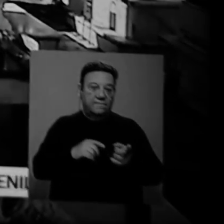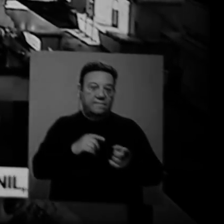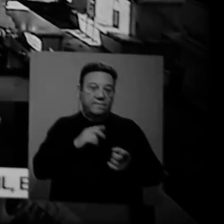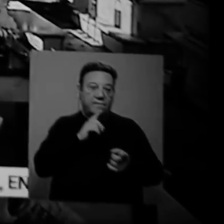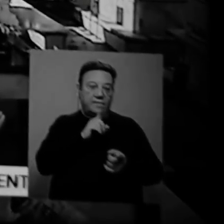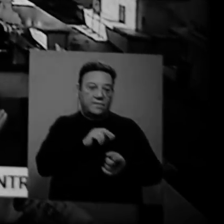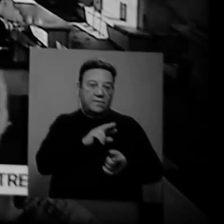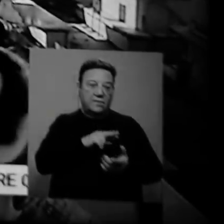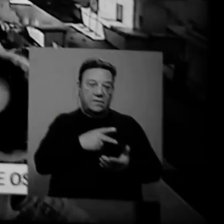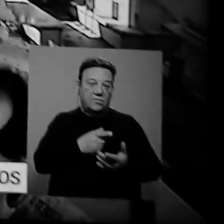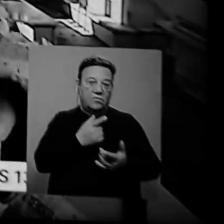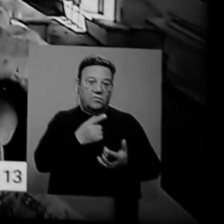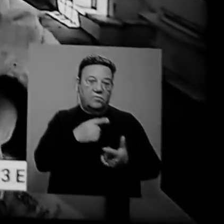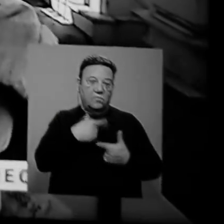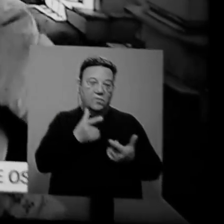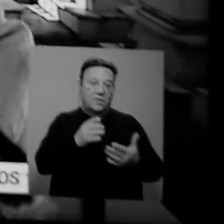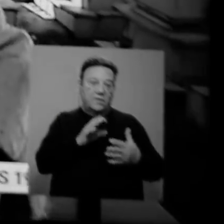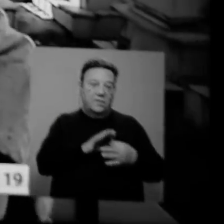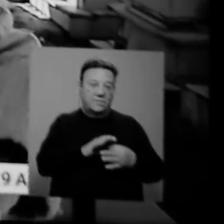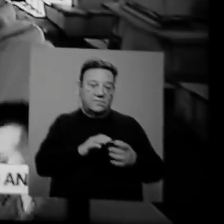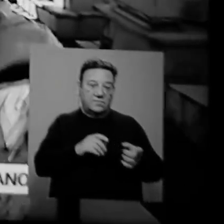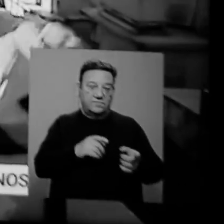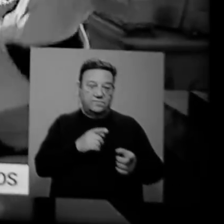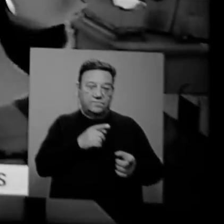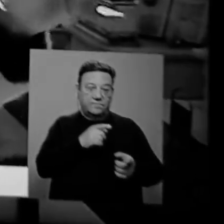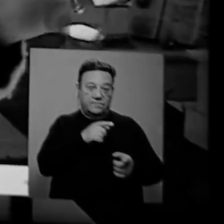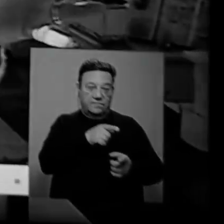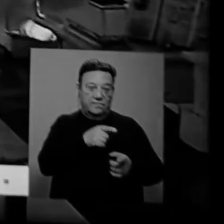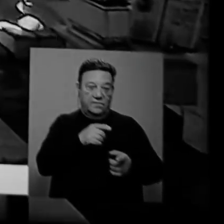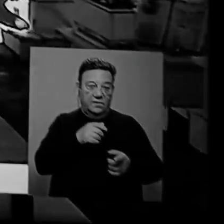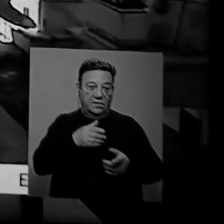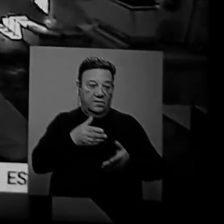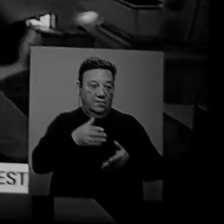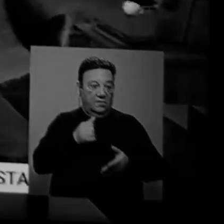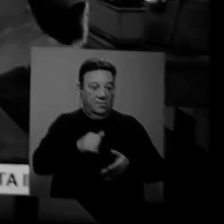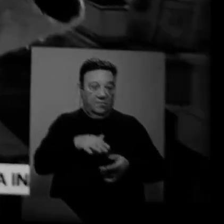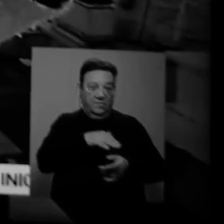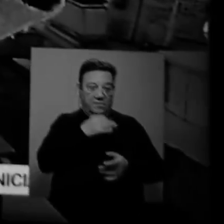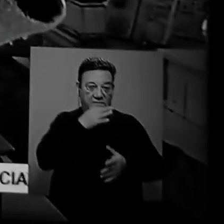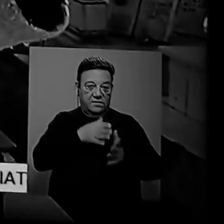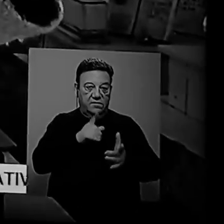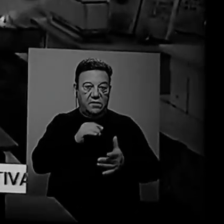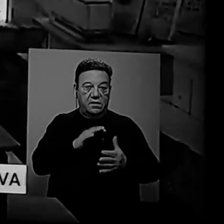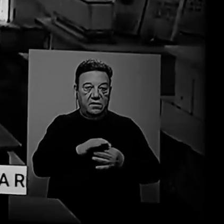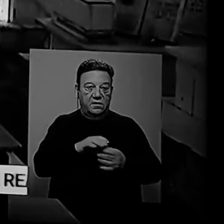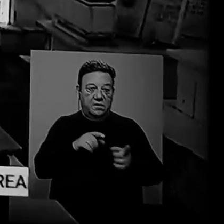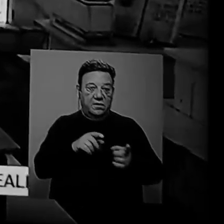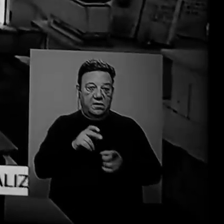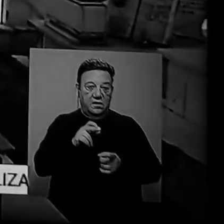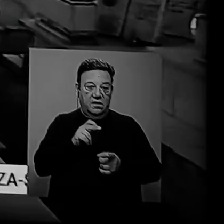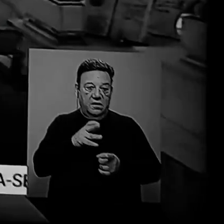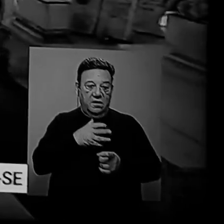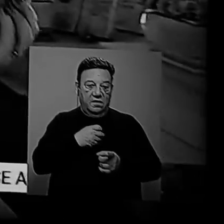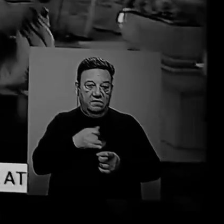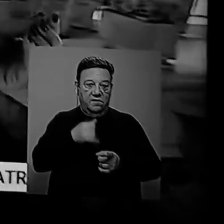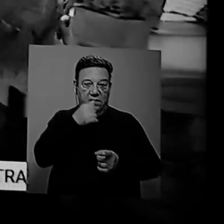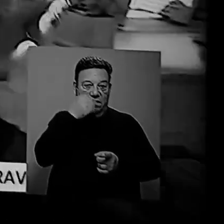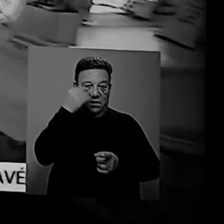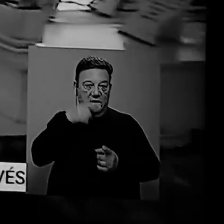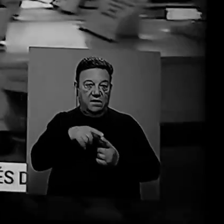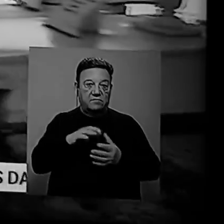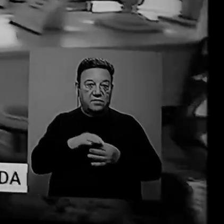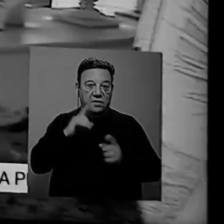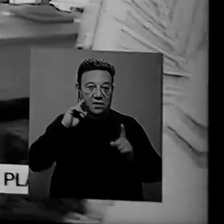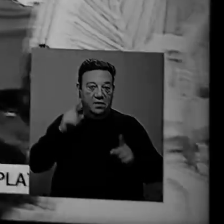traduz também uma outra ligação. Ele, sendo de Sacavém, está ligado também àquilo que é a Academia Recreativa, ou seja, à